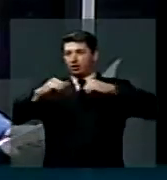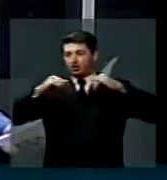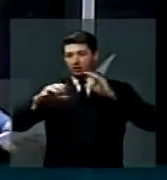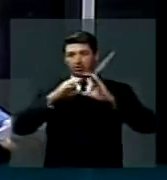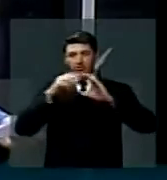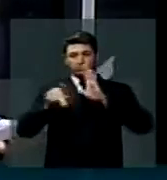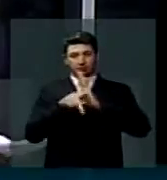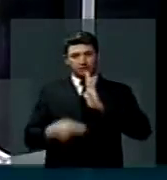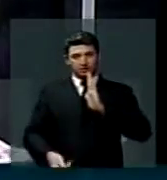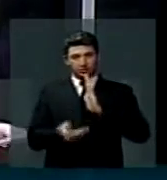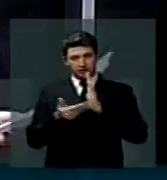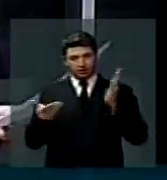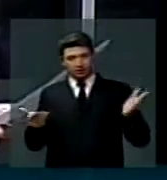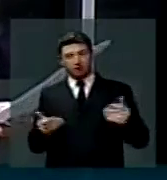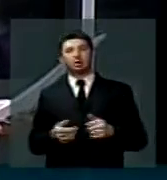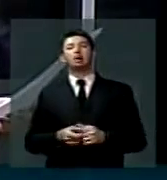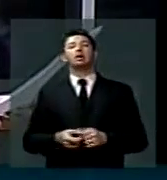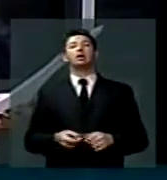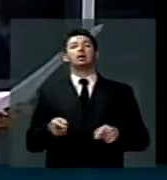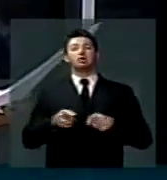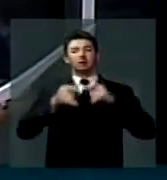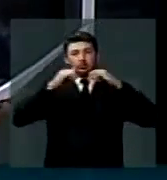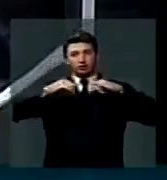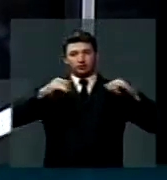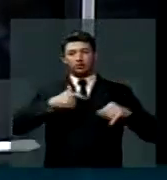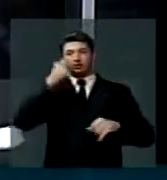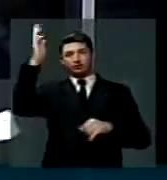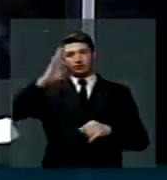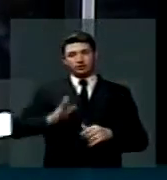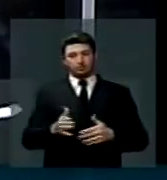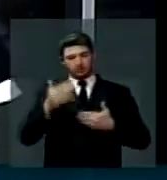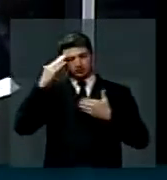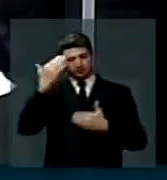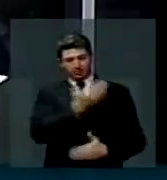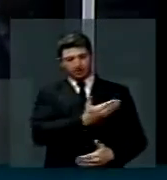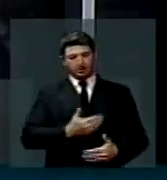comunicação da Casa e seja amplamente divulgado na Voz do Brasil. Muito obrigado, senhor presidente. Obrigado.